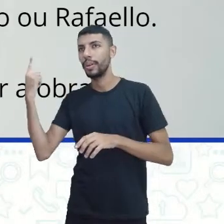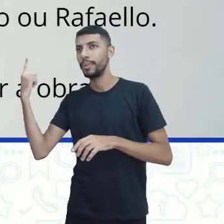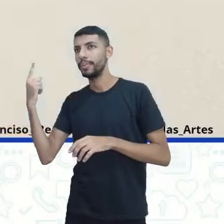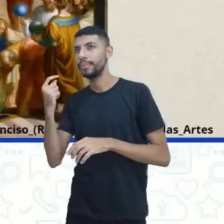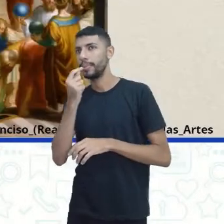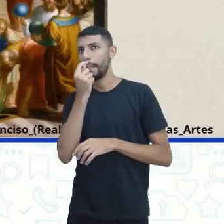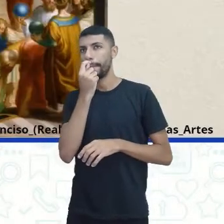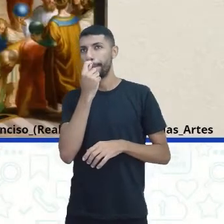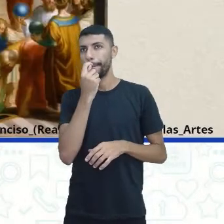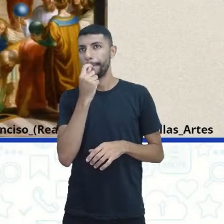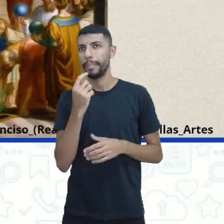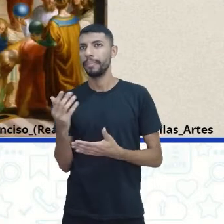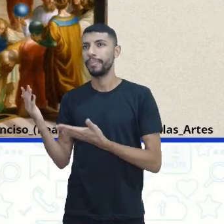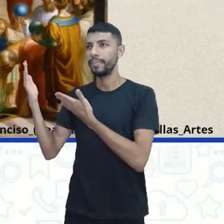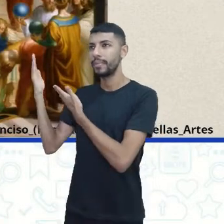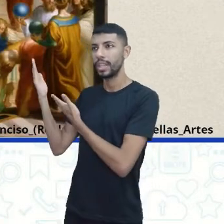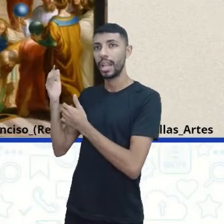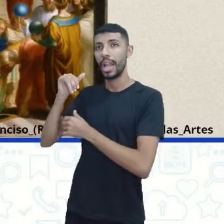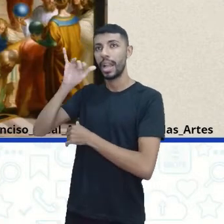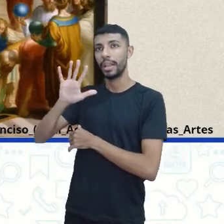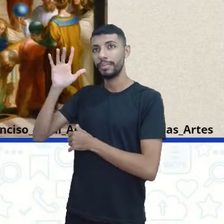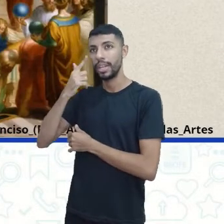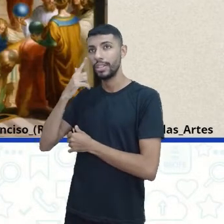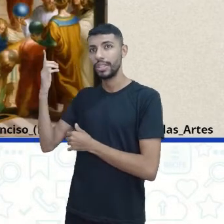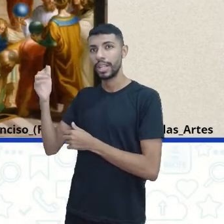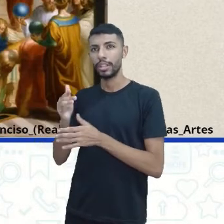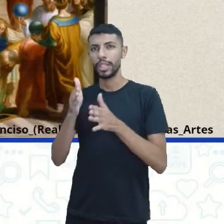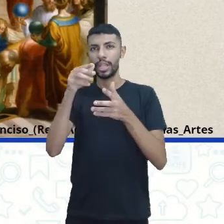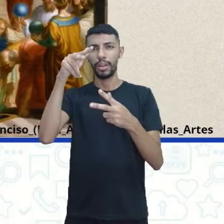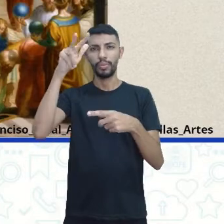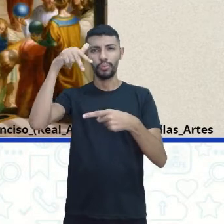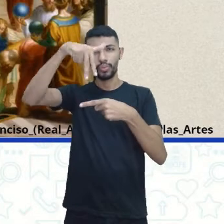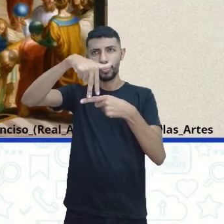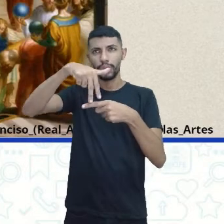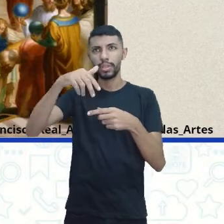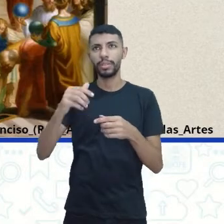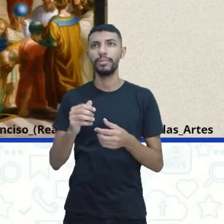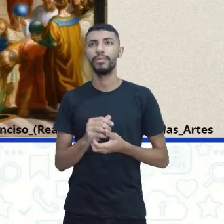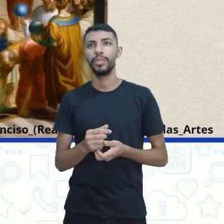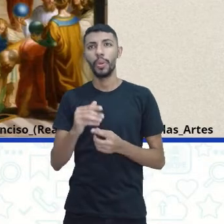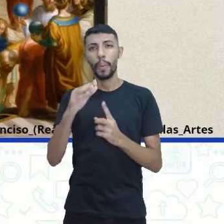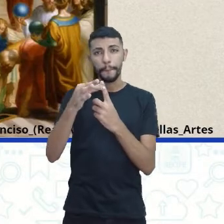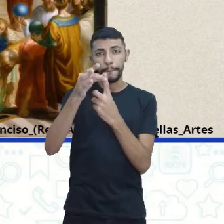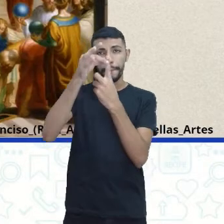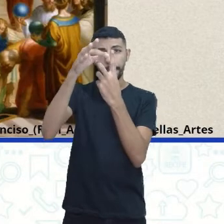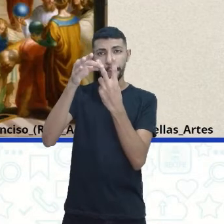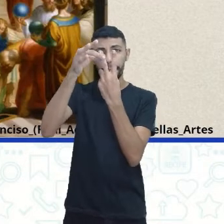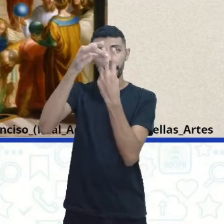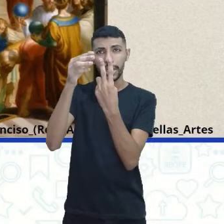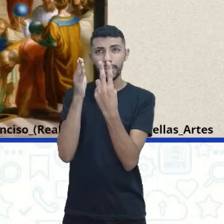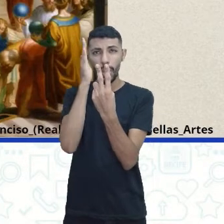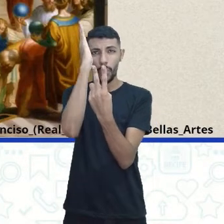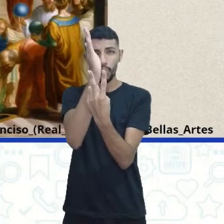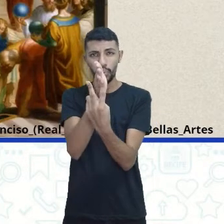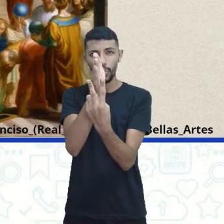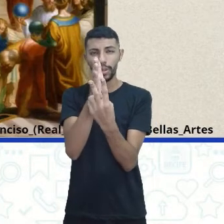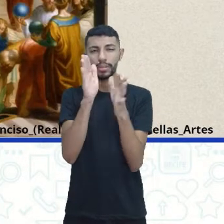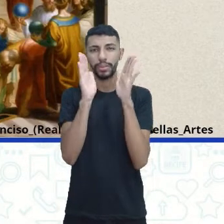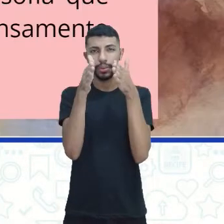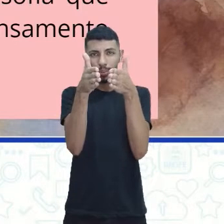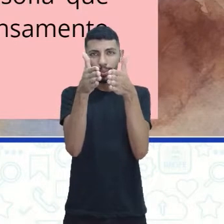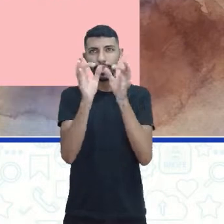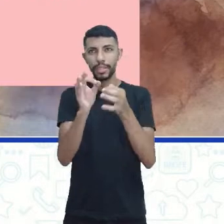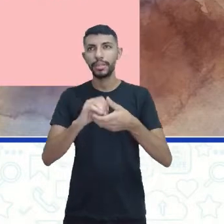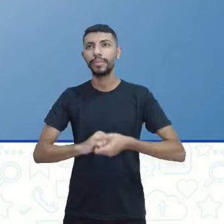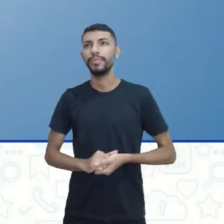vocês verem, ó. São essas duas figuras bem embaixo dos arcos principais, eles são os centros. É para onde a gente olha primeiro,